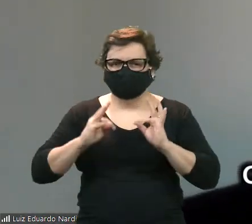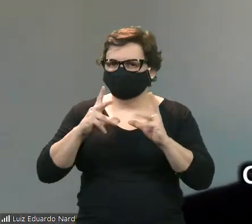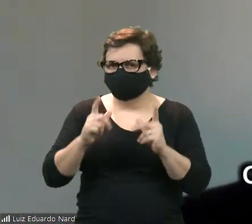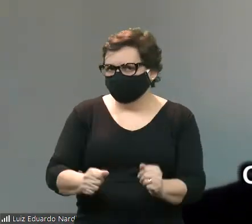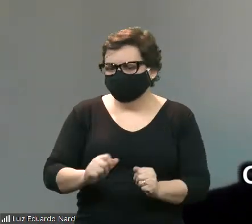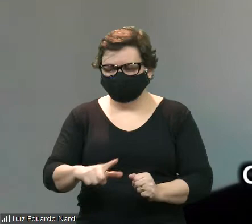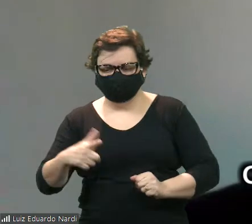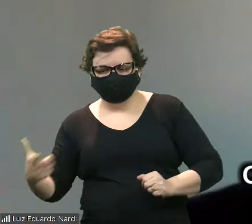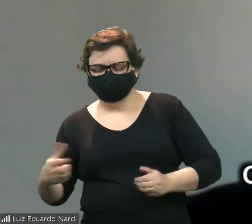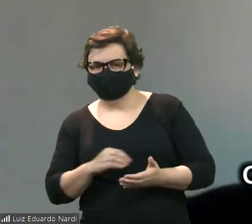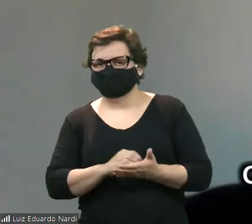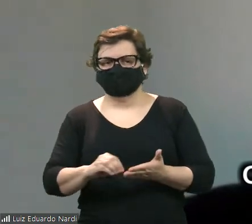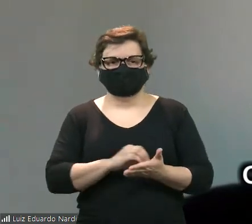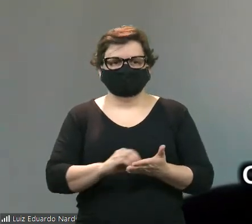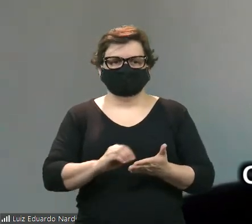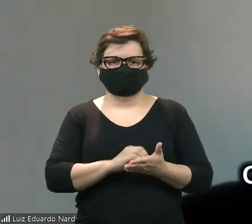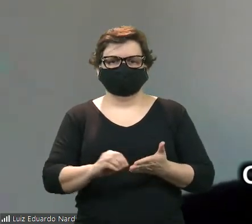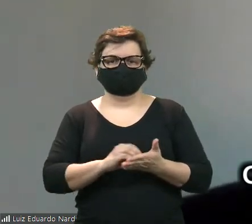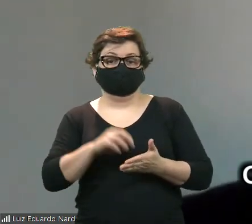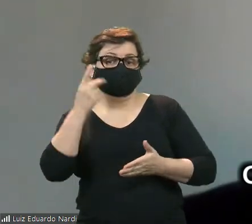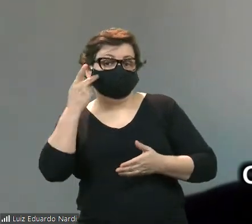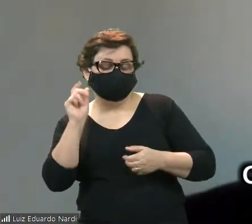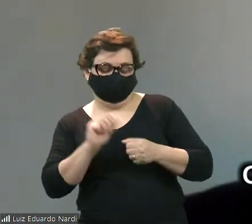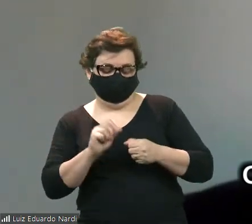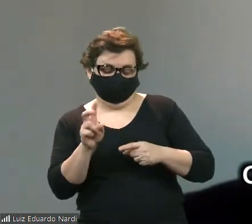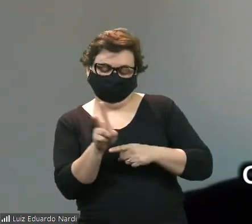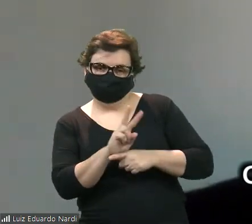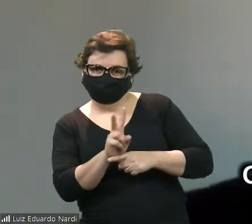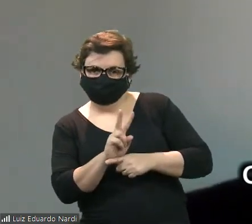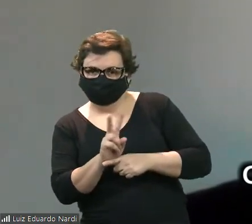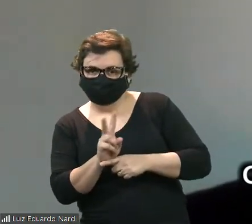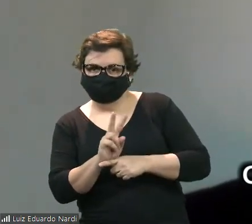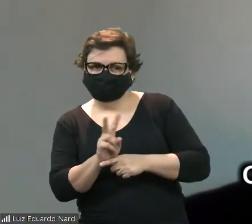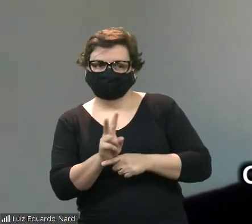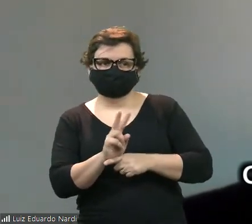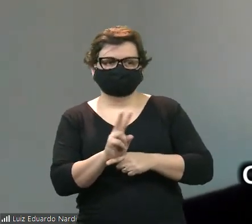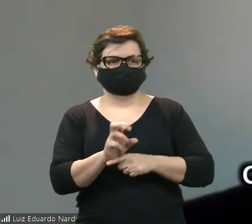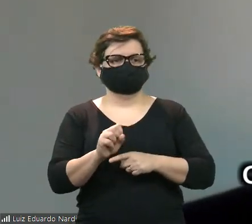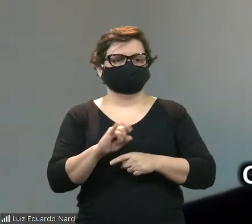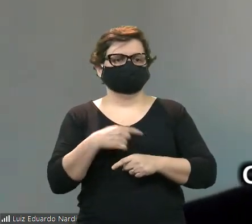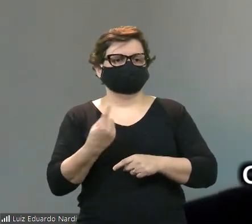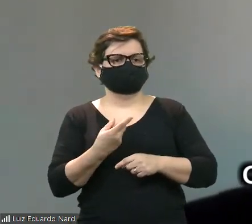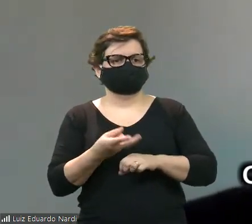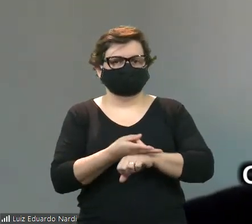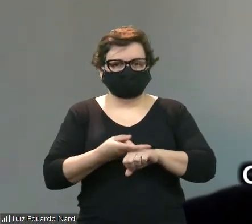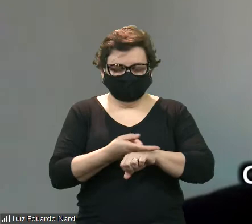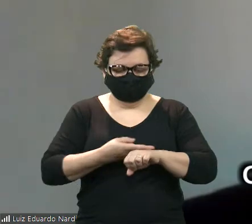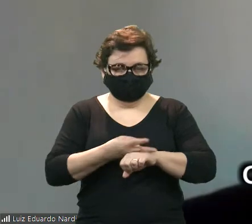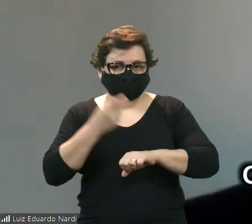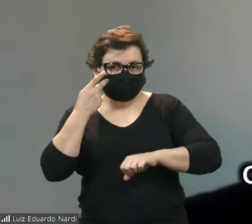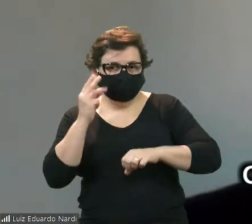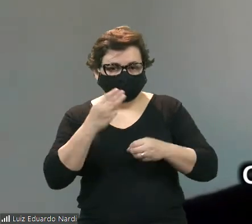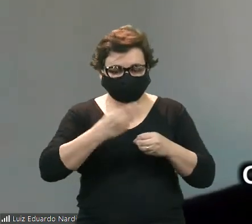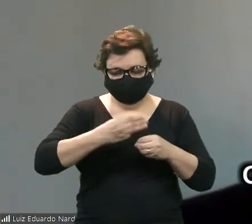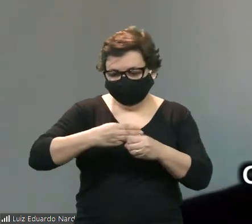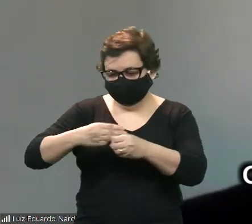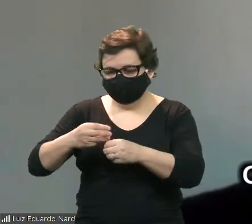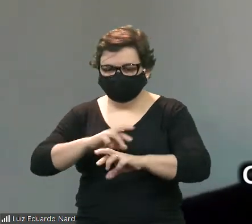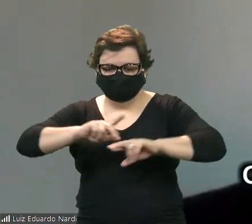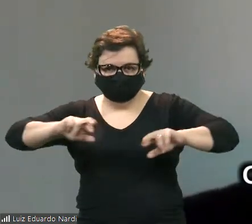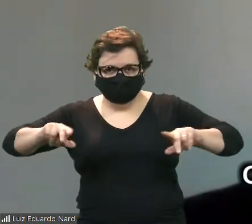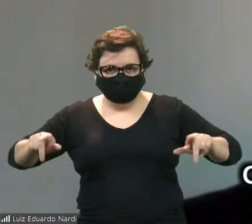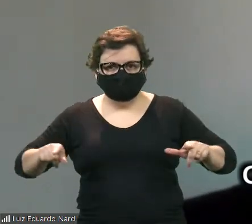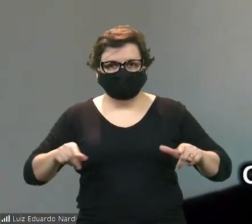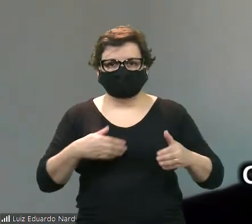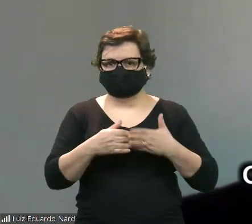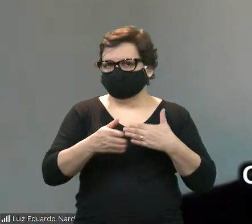secretarias no que diz respeito à fiscalização. Isso, se nós procurarmos pelos municípios que qualquer